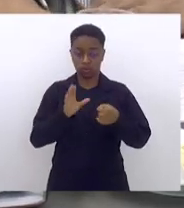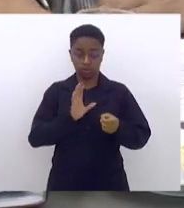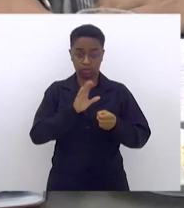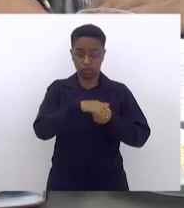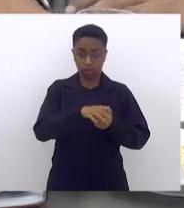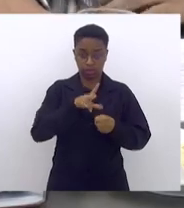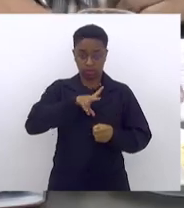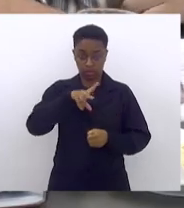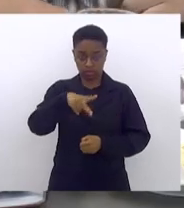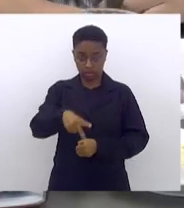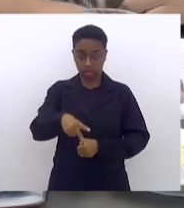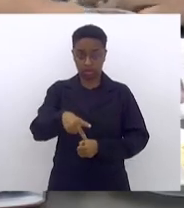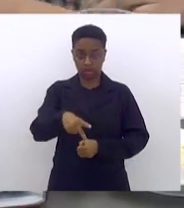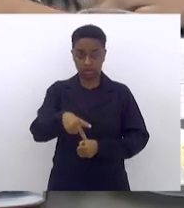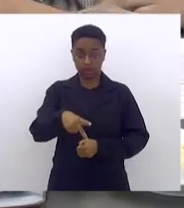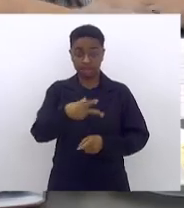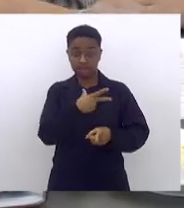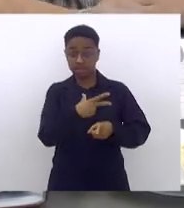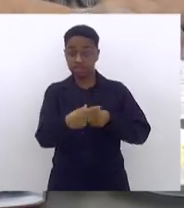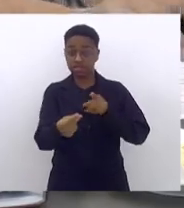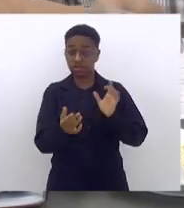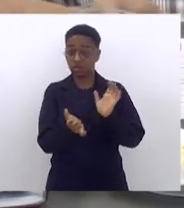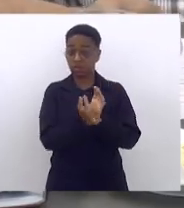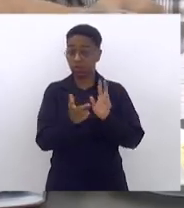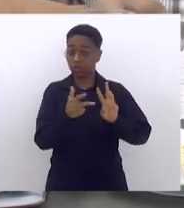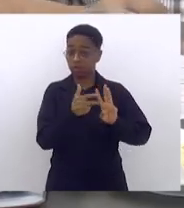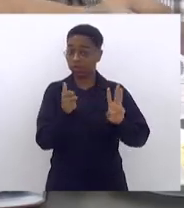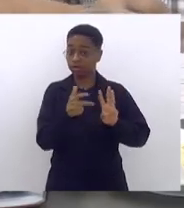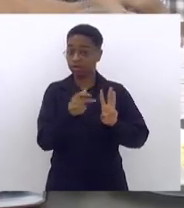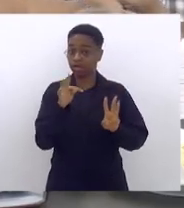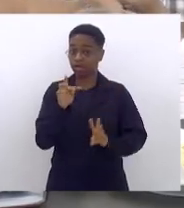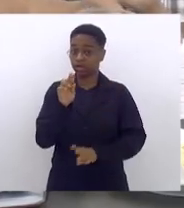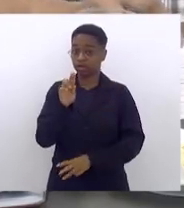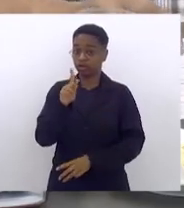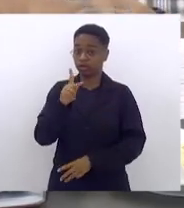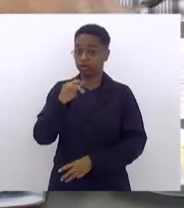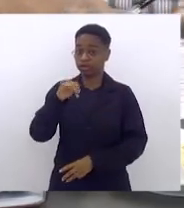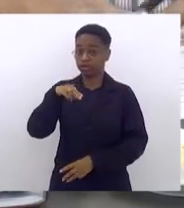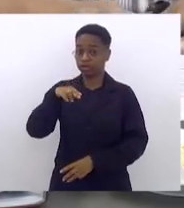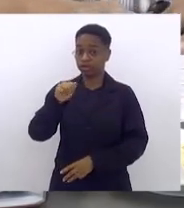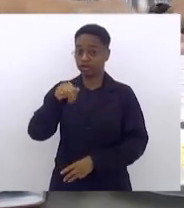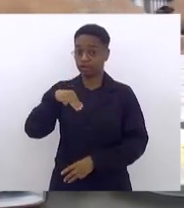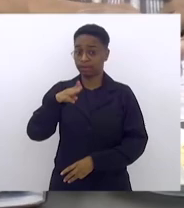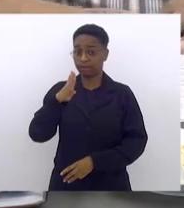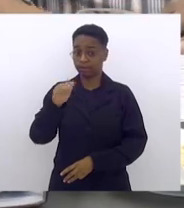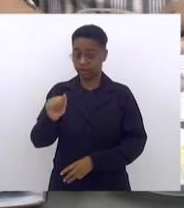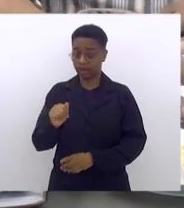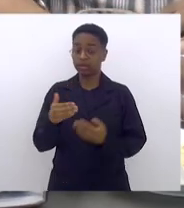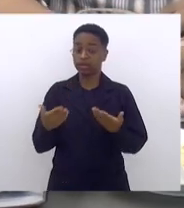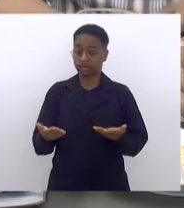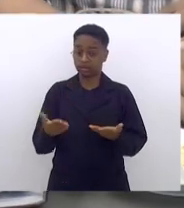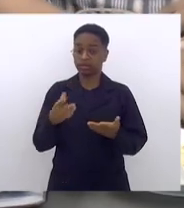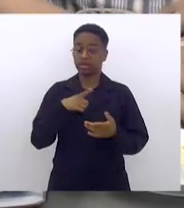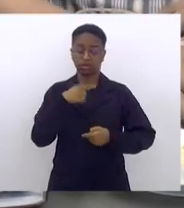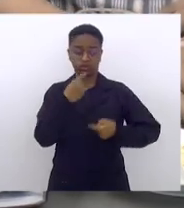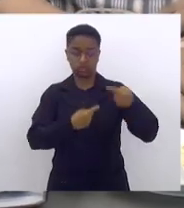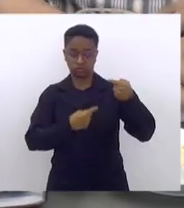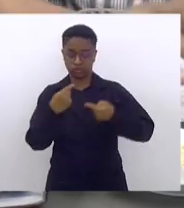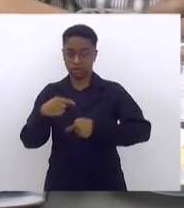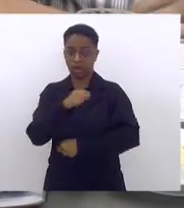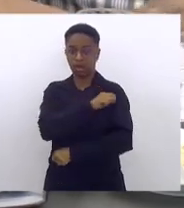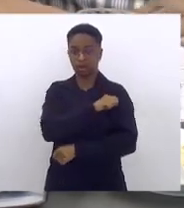em cima dos tupinambás. Então, houve uma discussão com os alunos, estavam presentes professores e